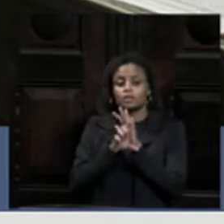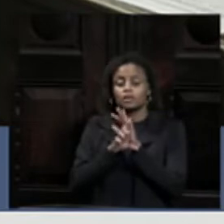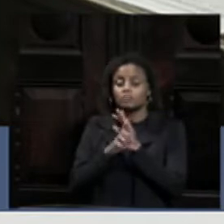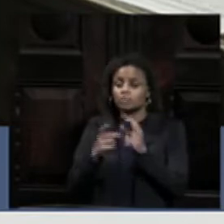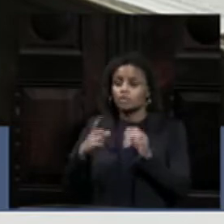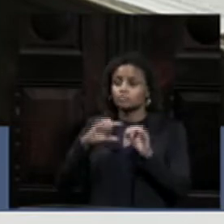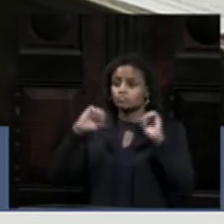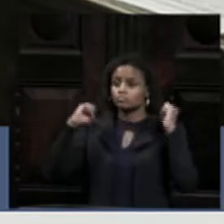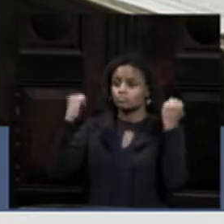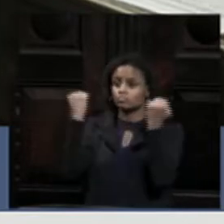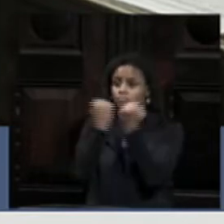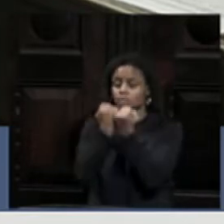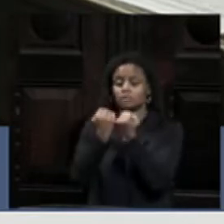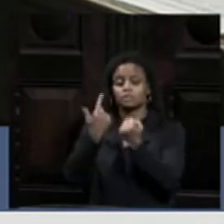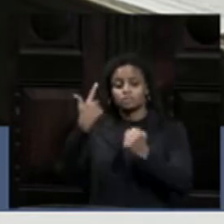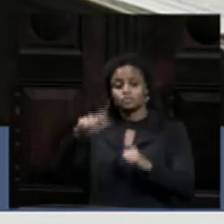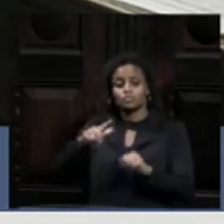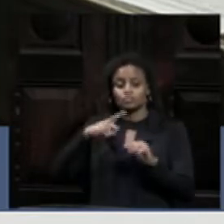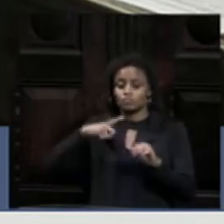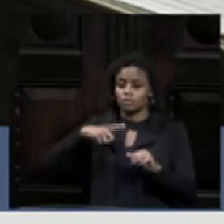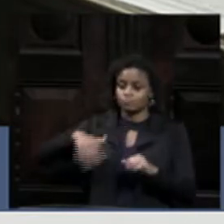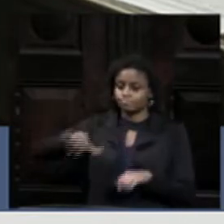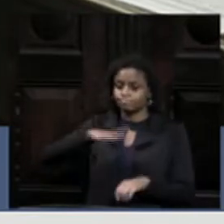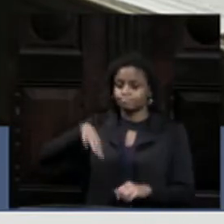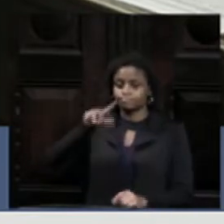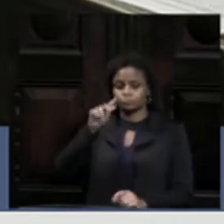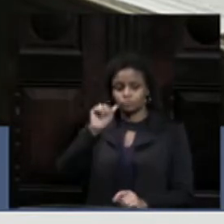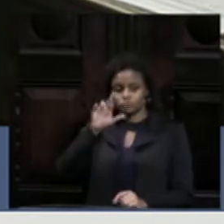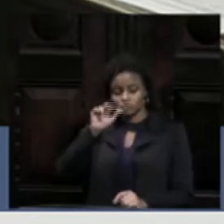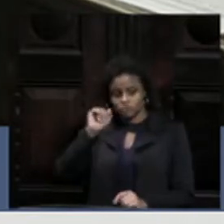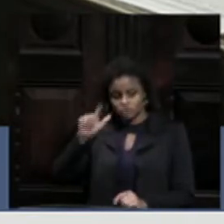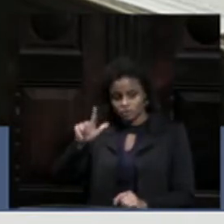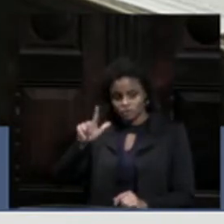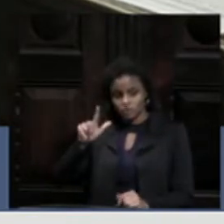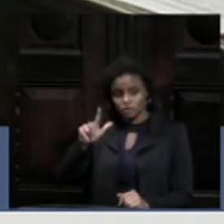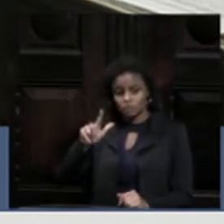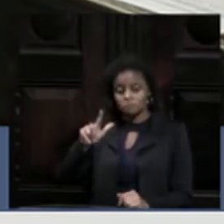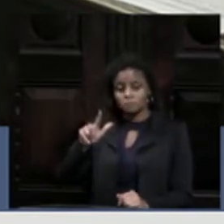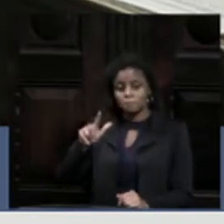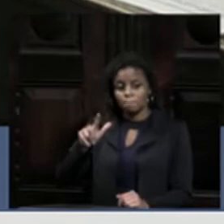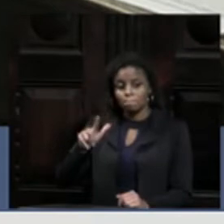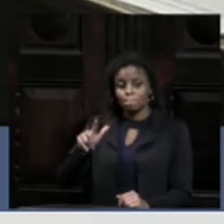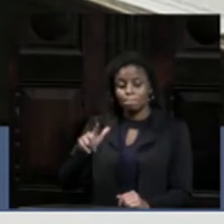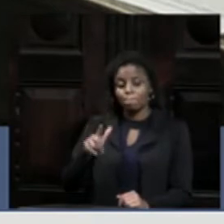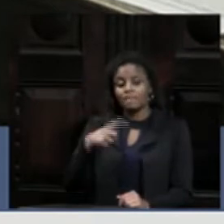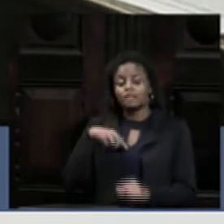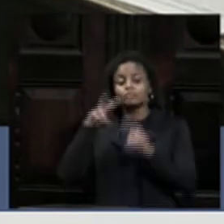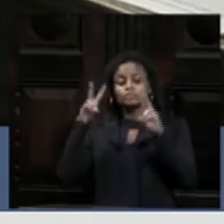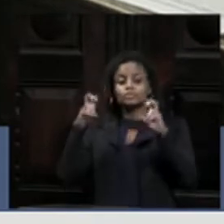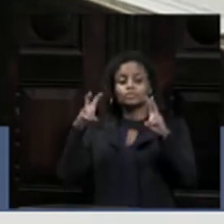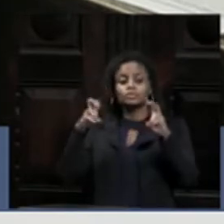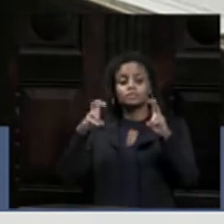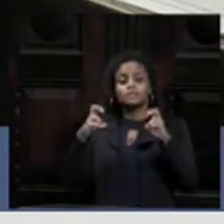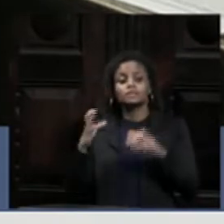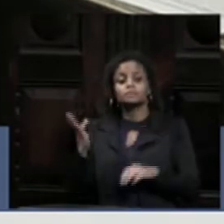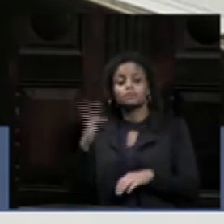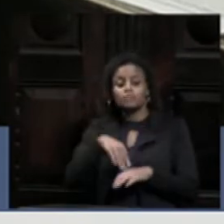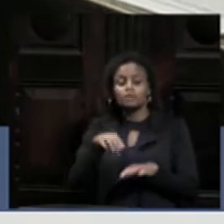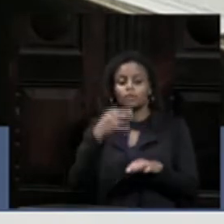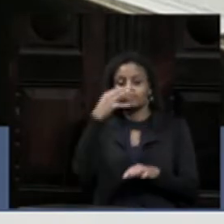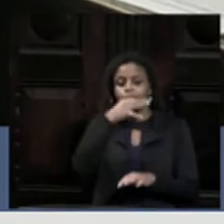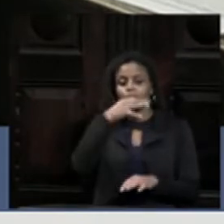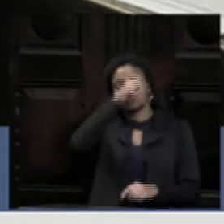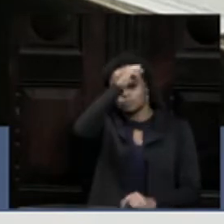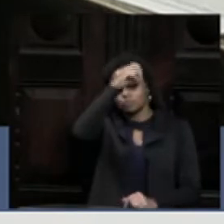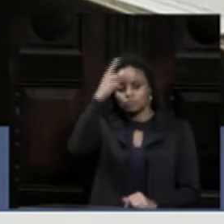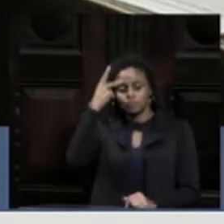em campanha, andando pelas ruas, por conta de uma matéria. Esse tema veio, né, para a opinião pública